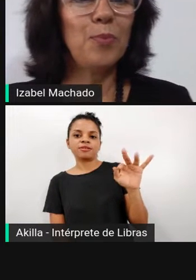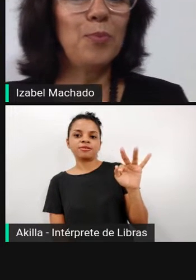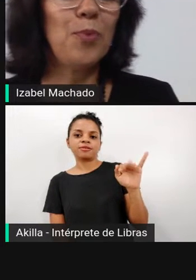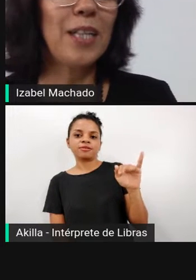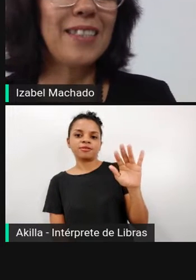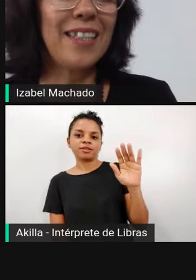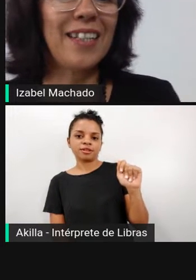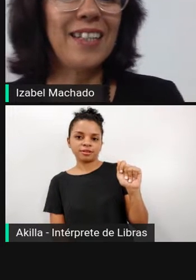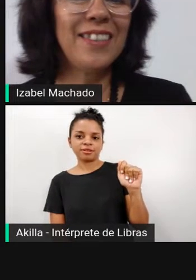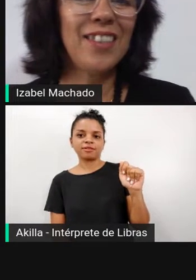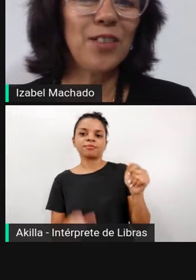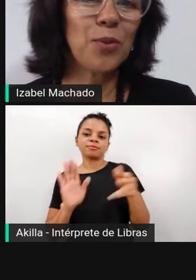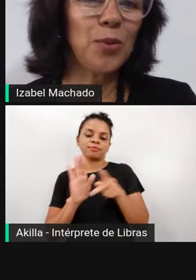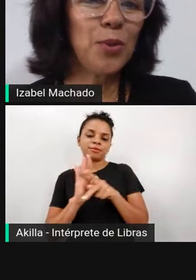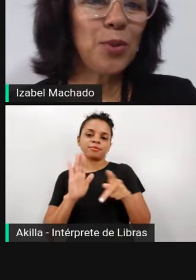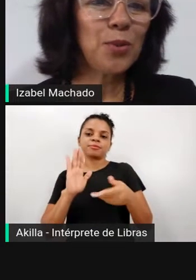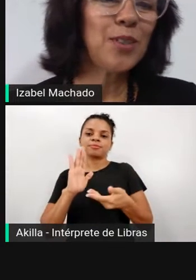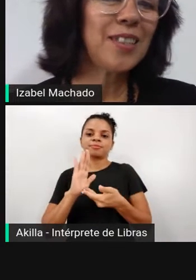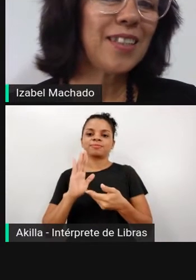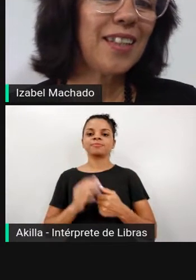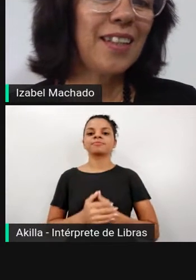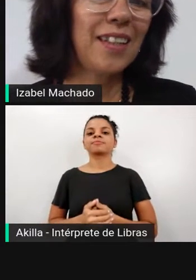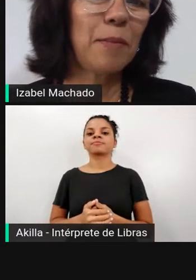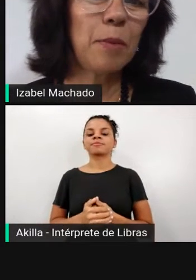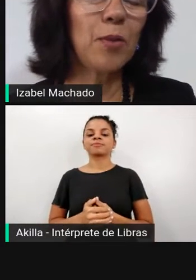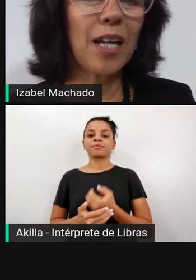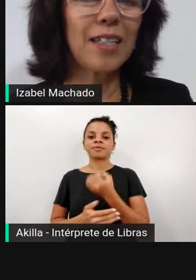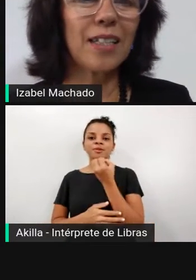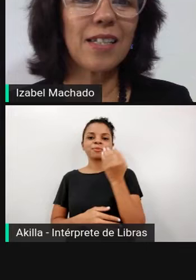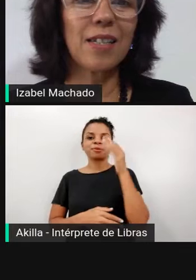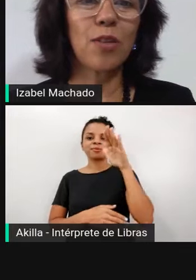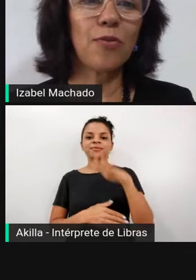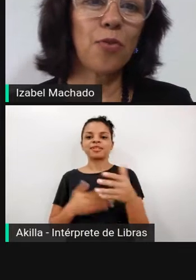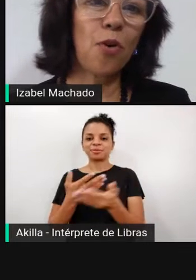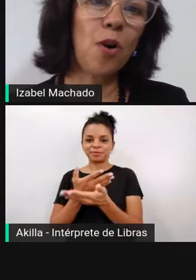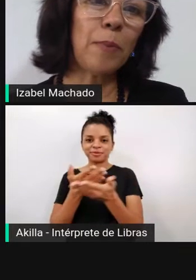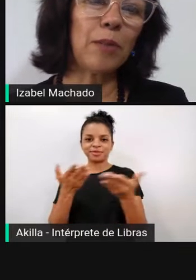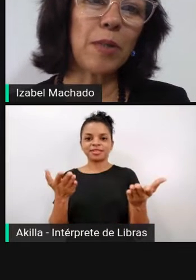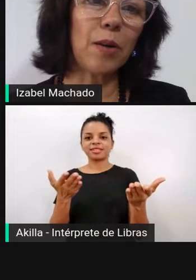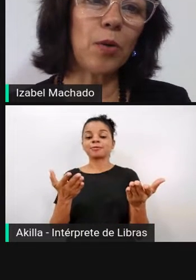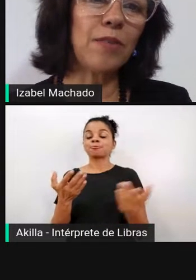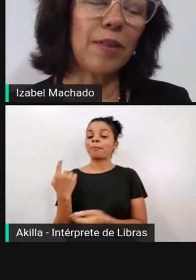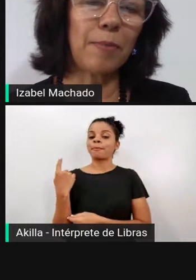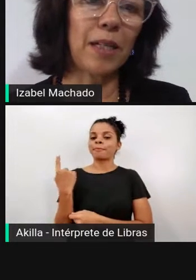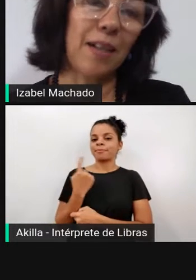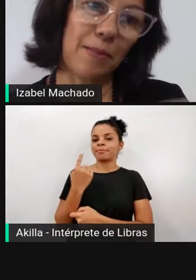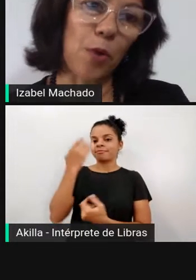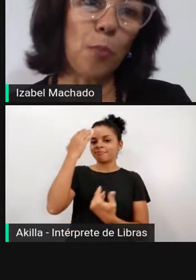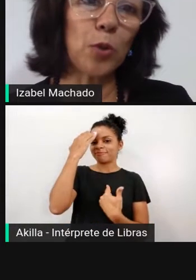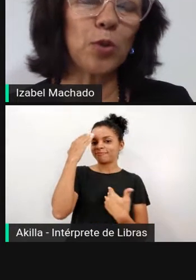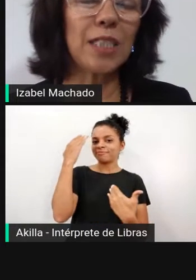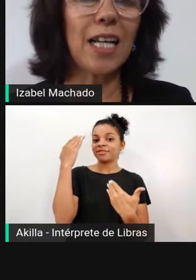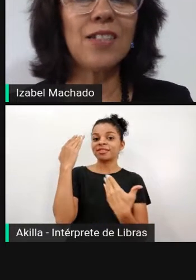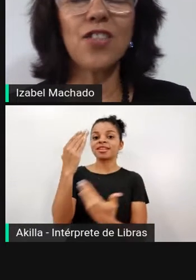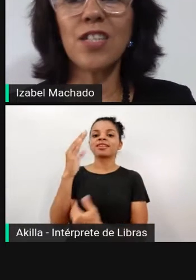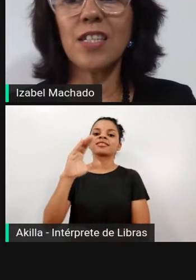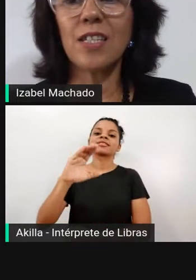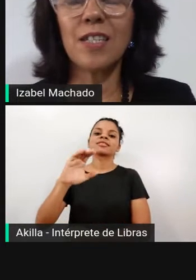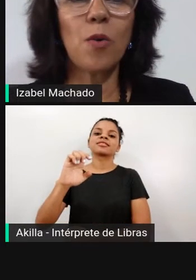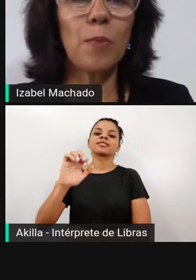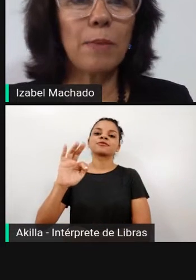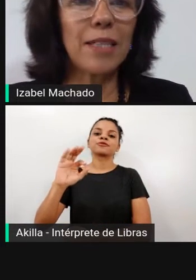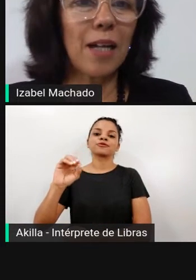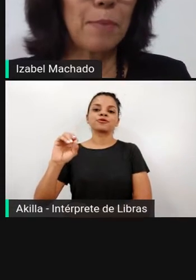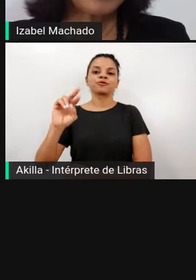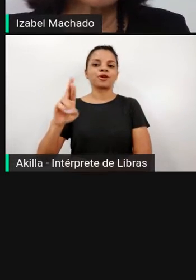vontade. Boa tarde a todos. Em primeiro lugar, agradecer o CEFOR pela oportunidade